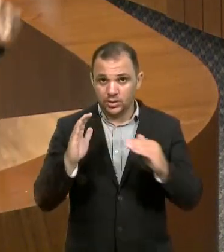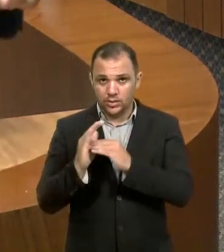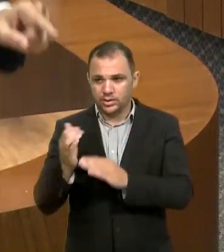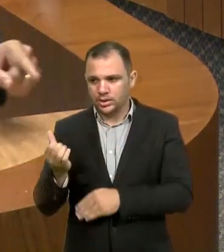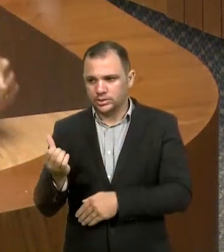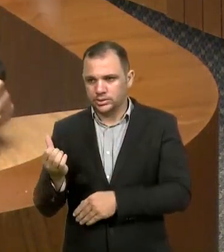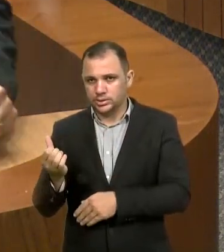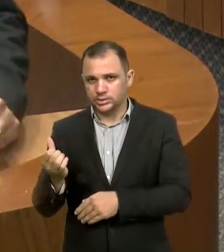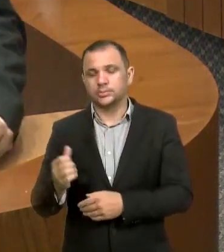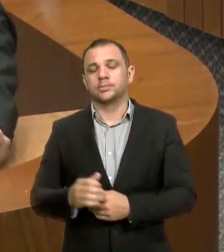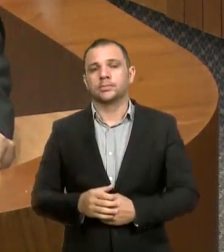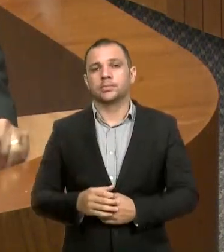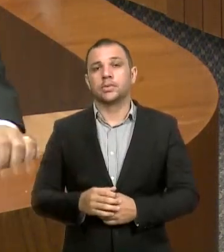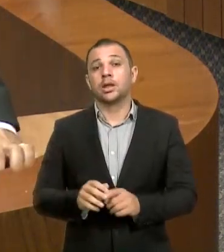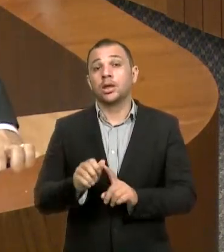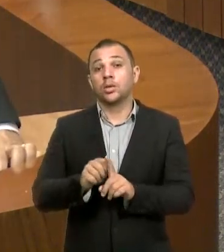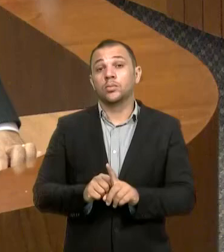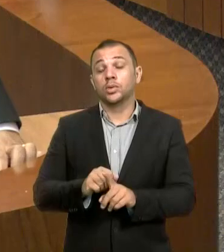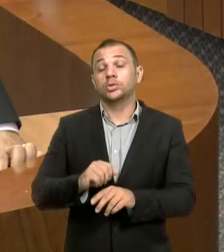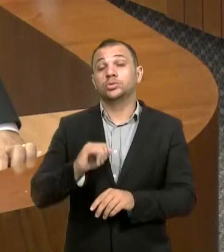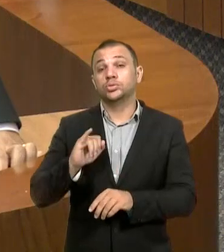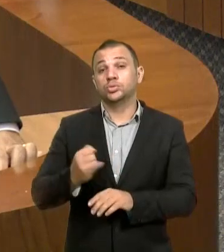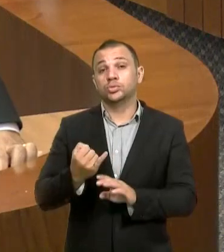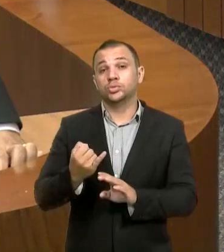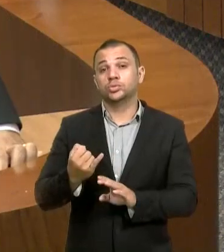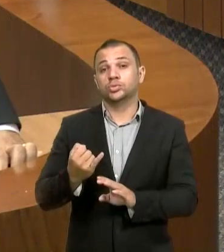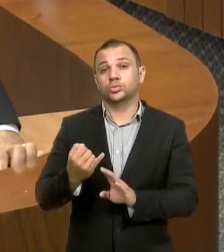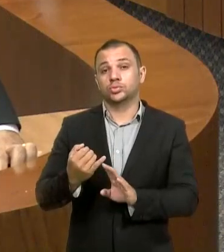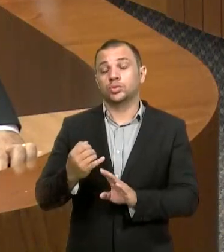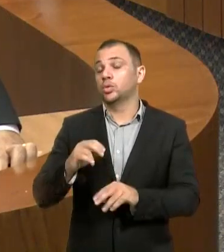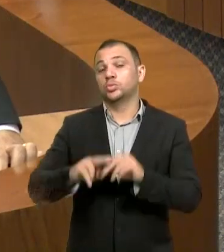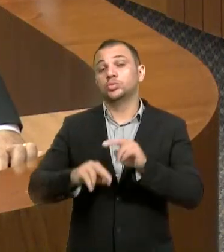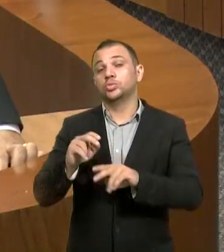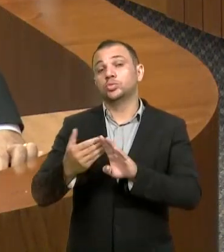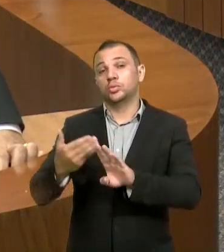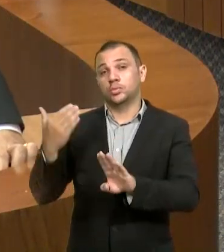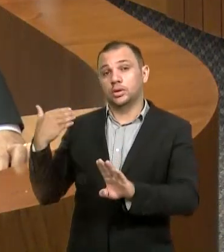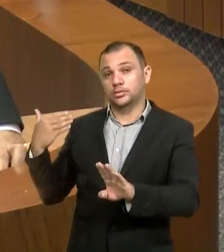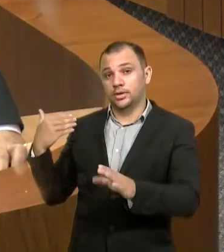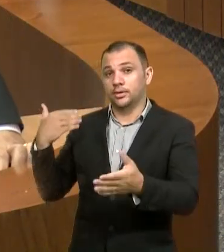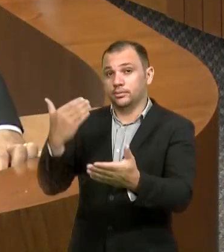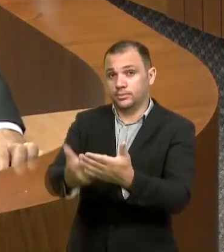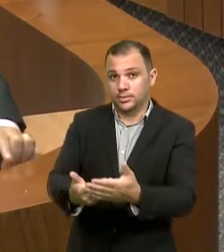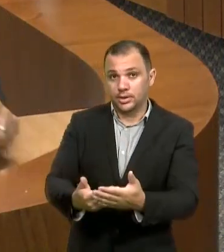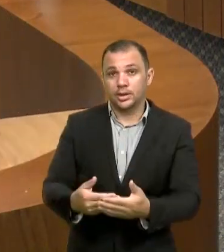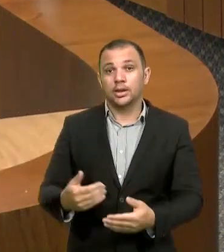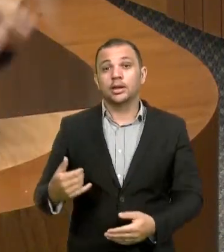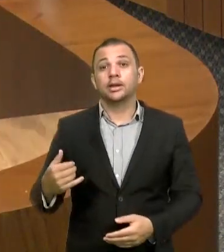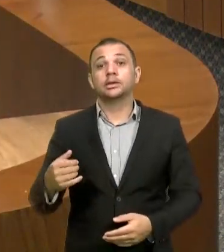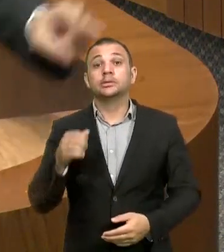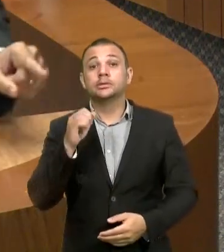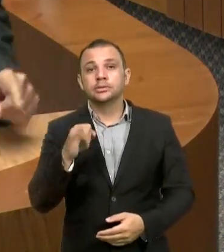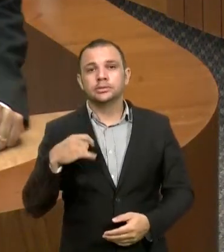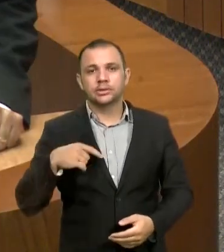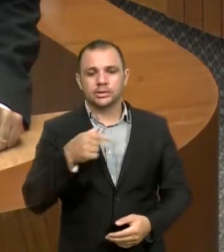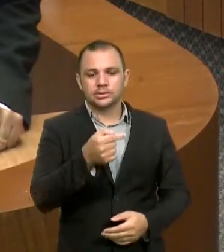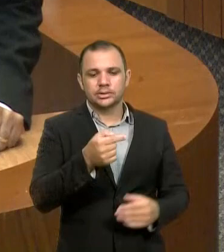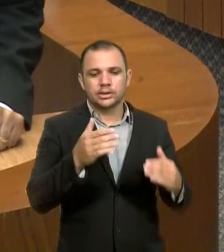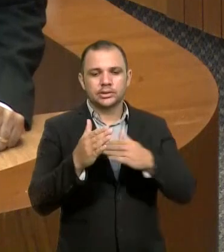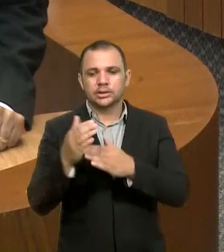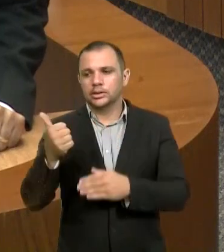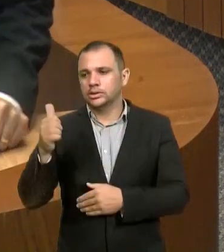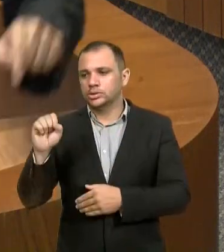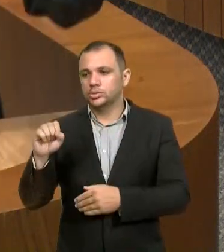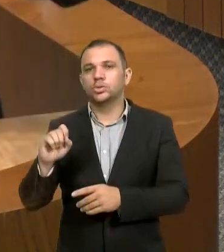E desde junho, um adicional de R$ 50 para cada dependente entre 7 e 18 anos e também para